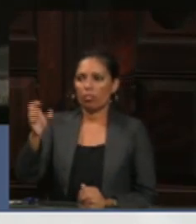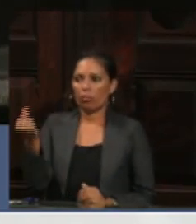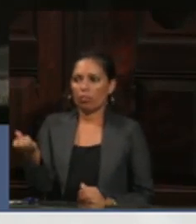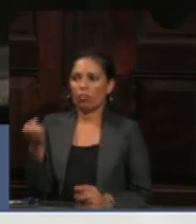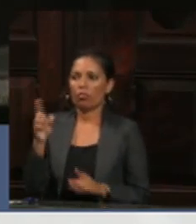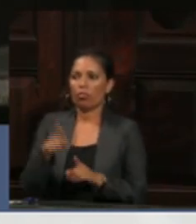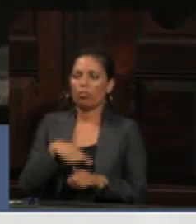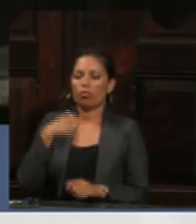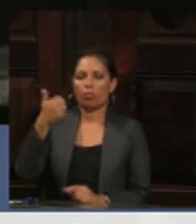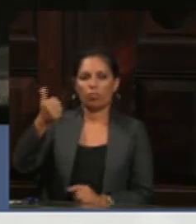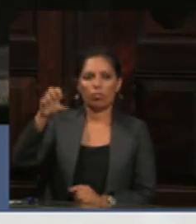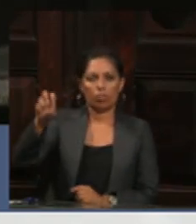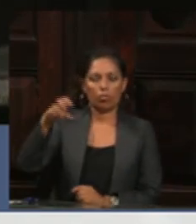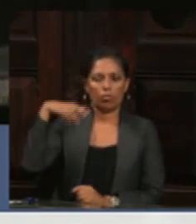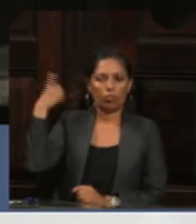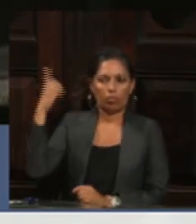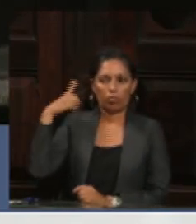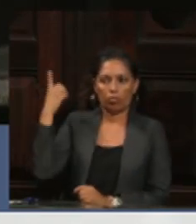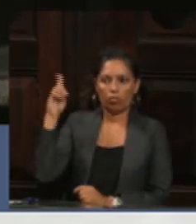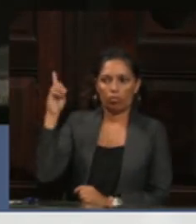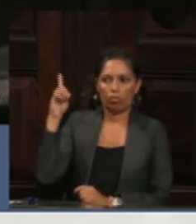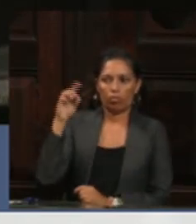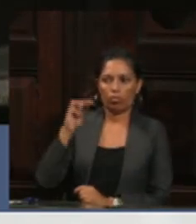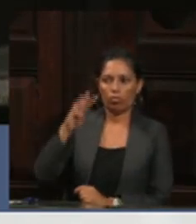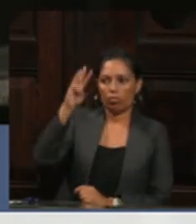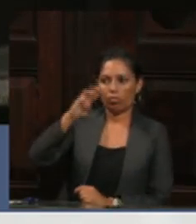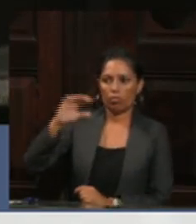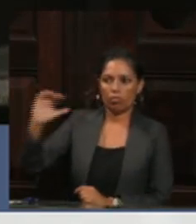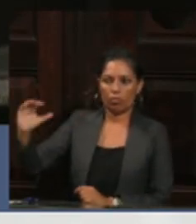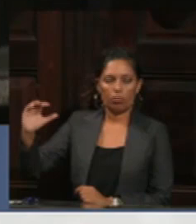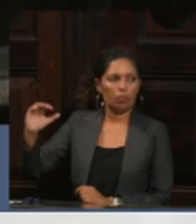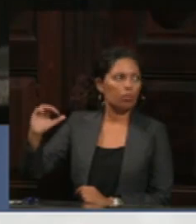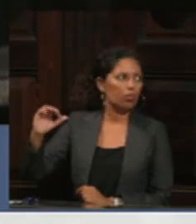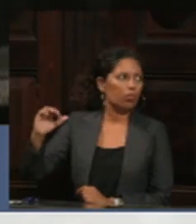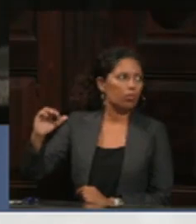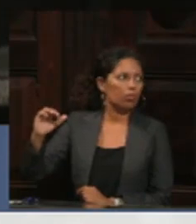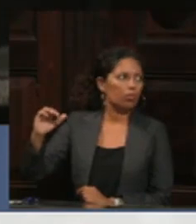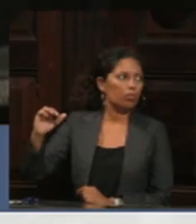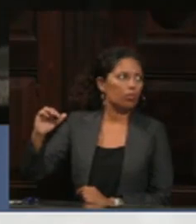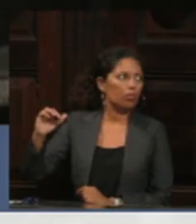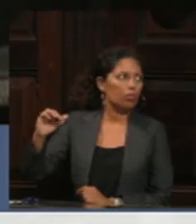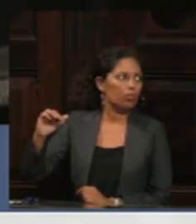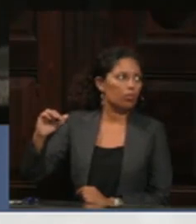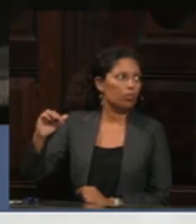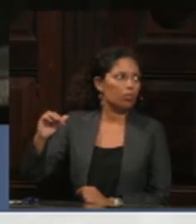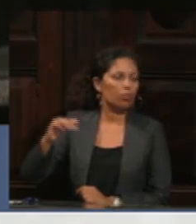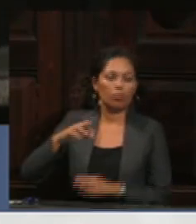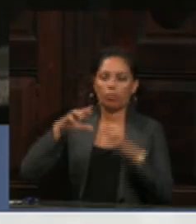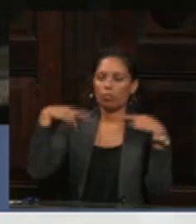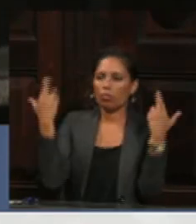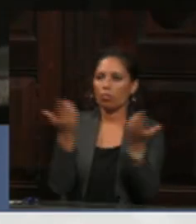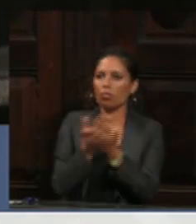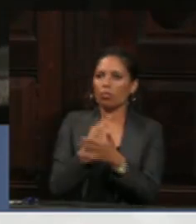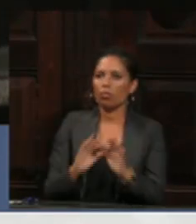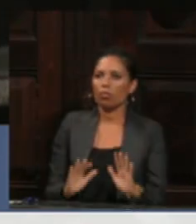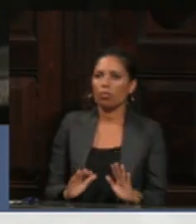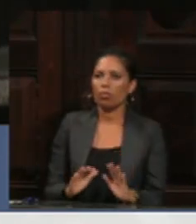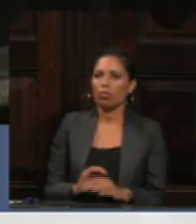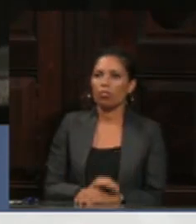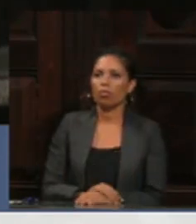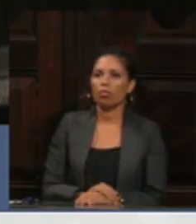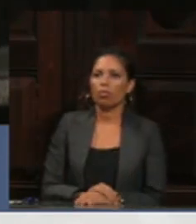1056/2015, de autoria do deputado Valdec Carneiro. Está encerrada a sessão.